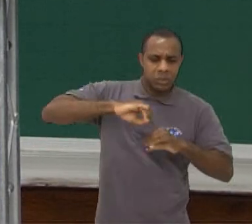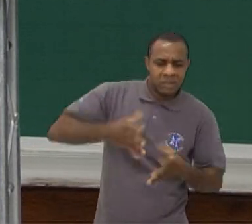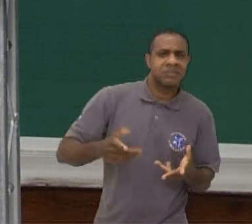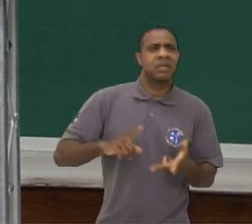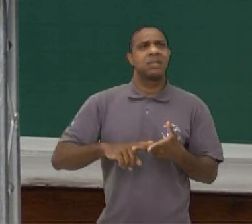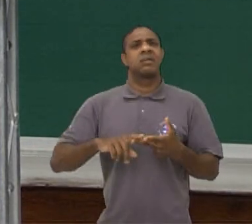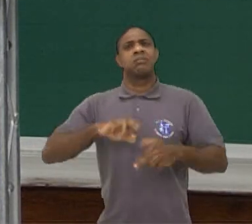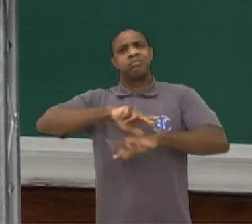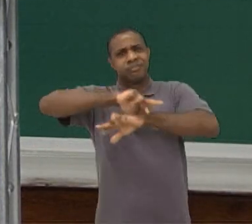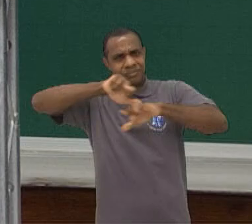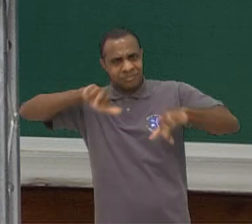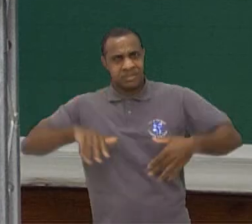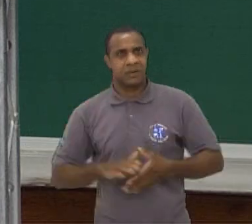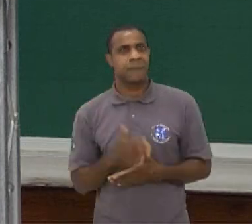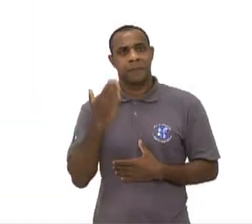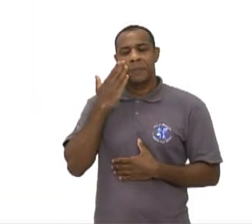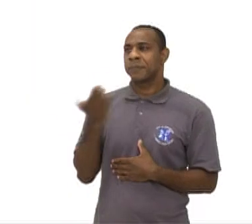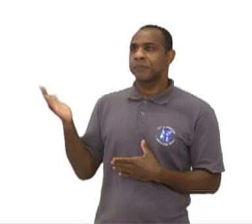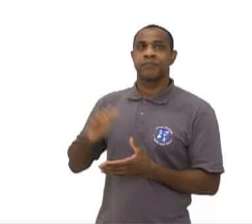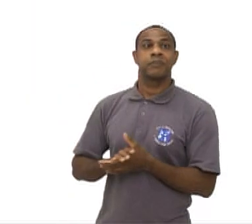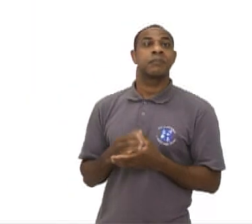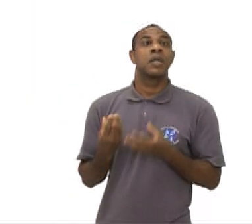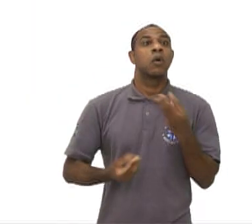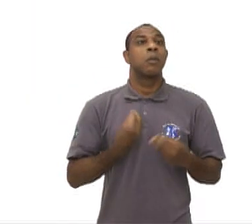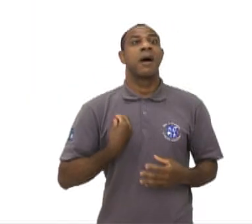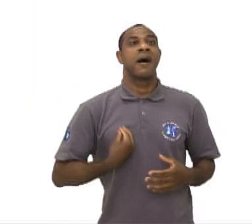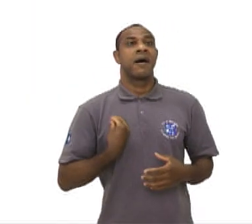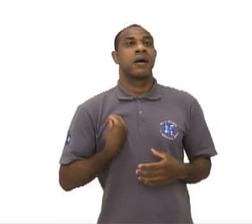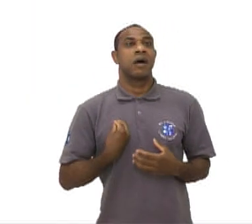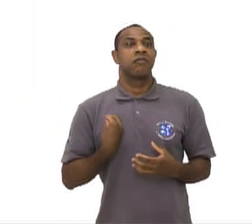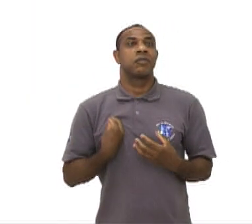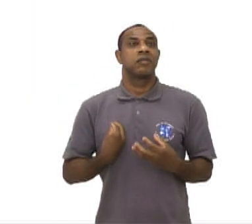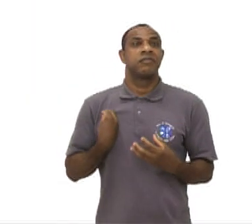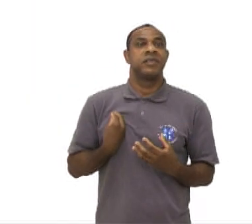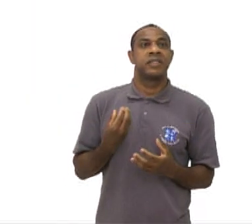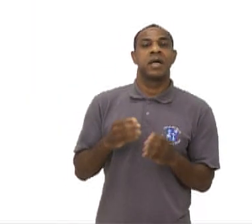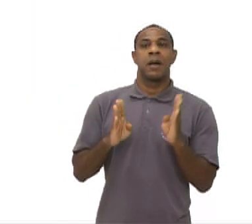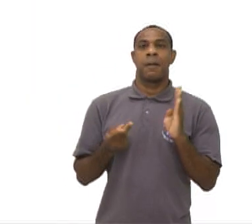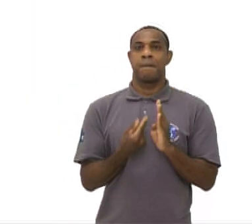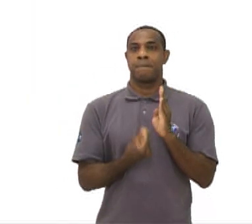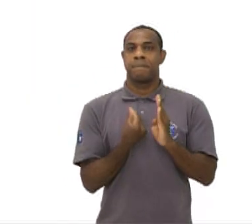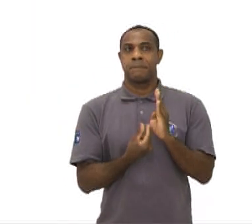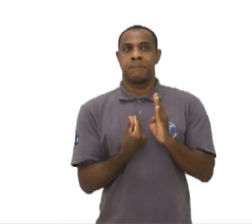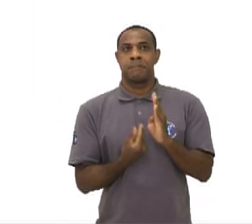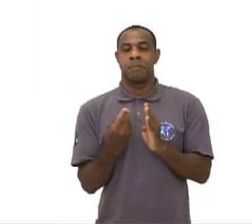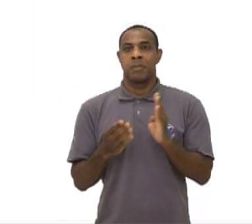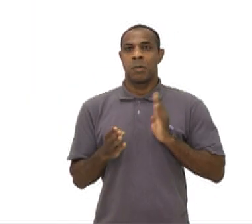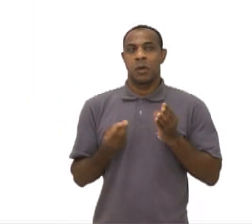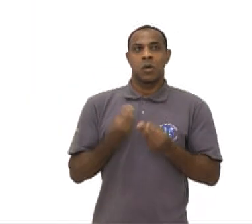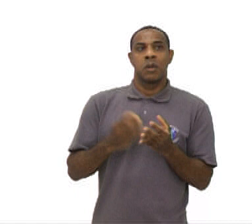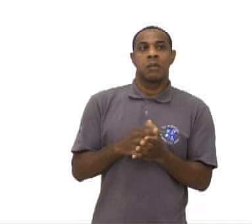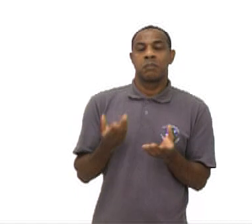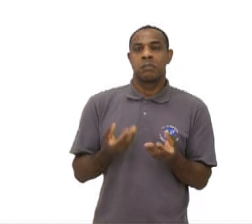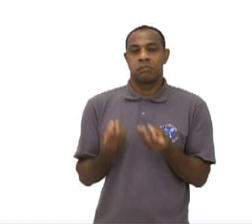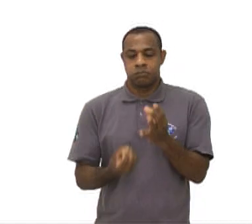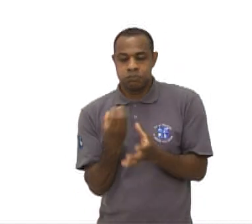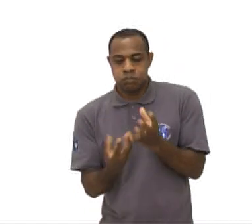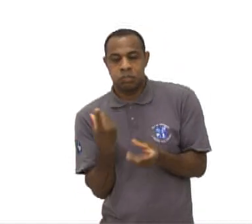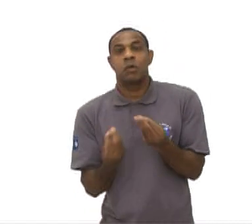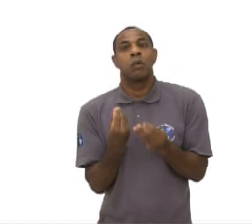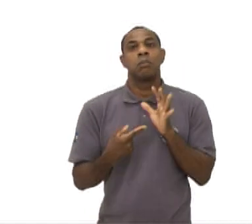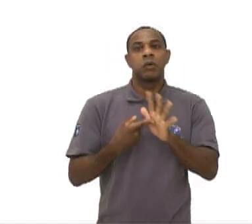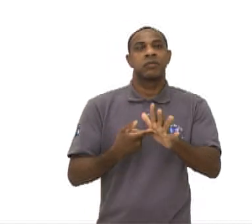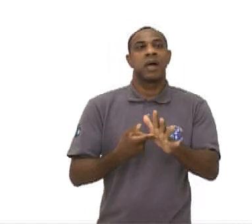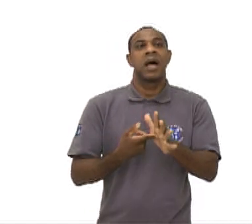enfim. Formas de vida burguesa, ou seja, a sociedade capitalista tem como objetivo central reproduzir a forma de vida